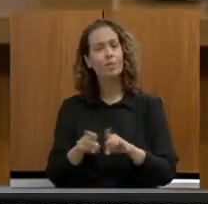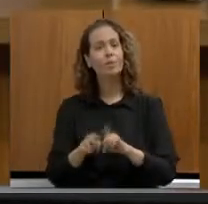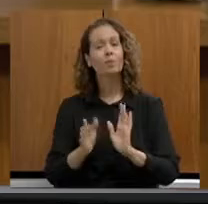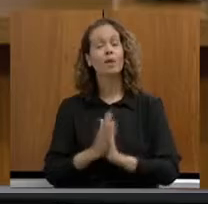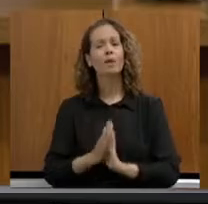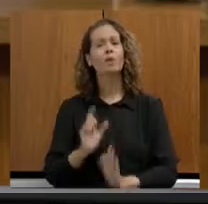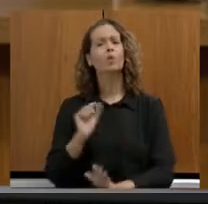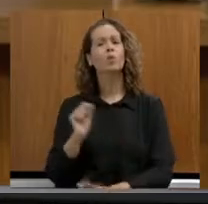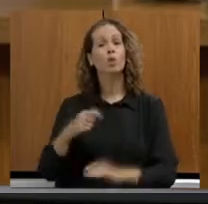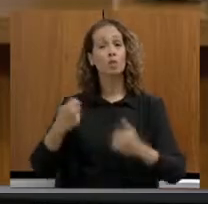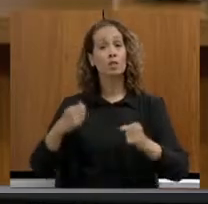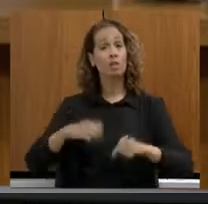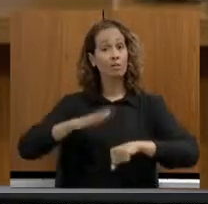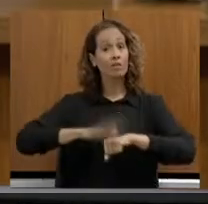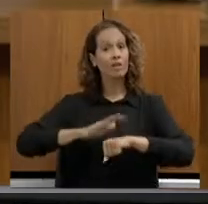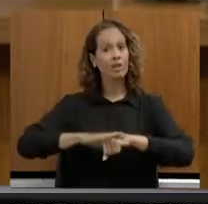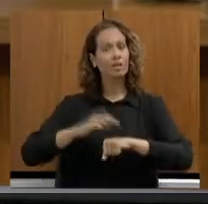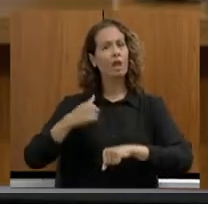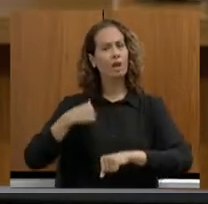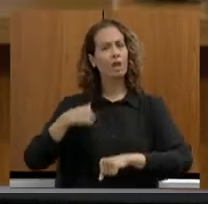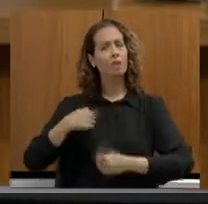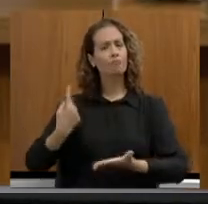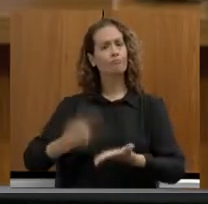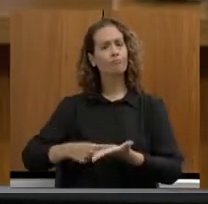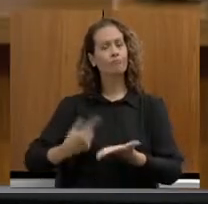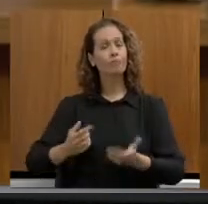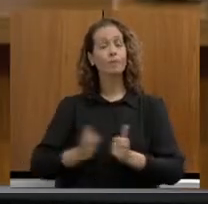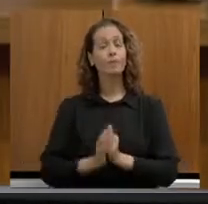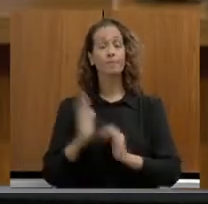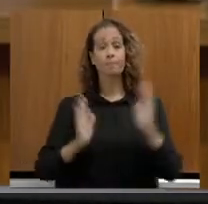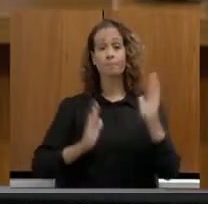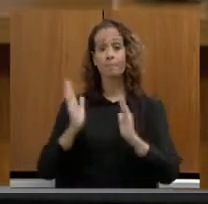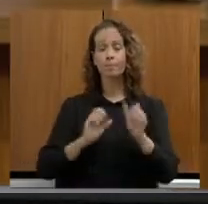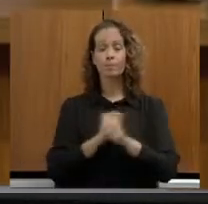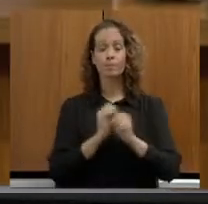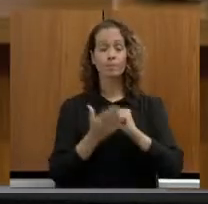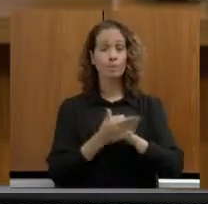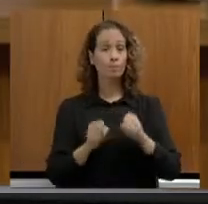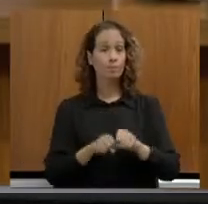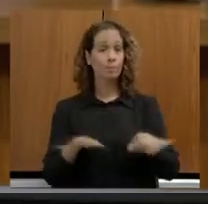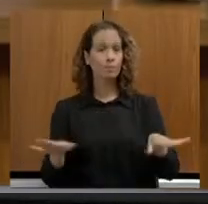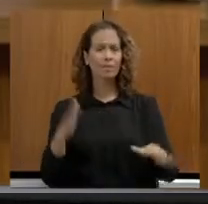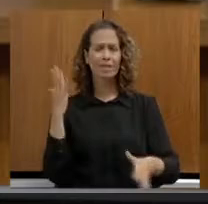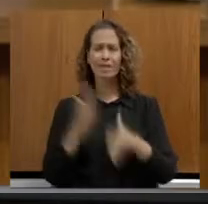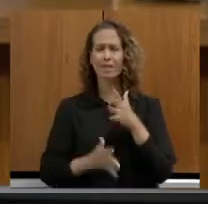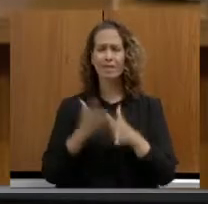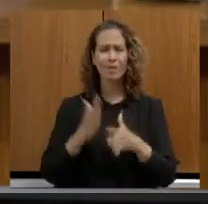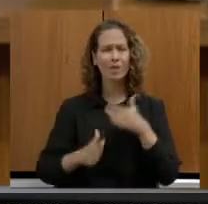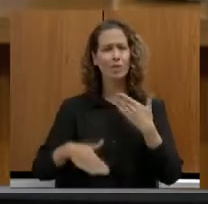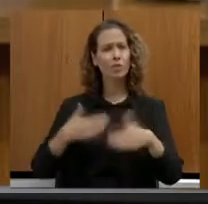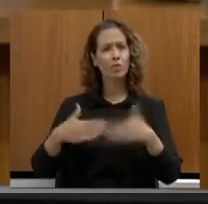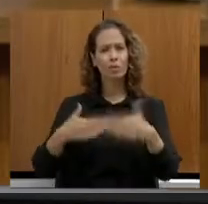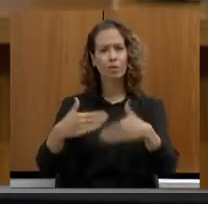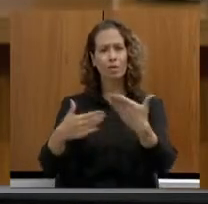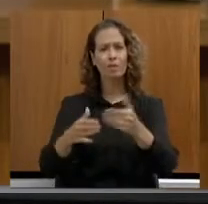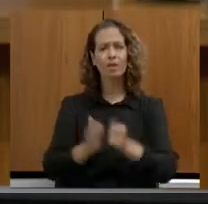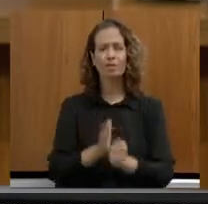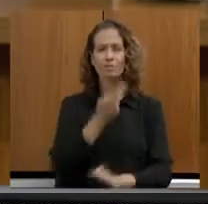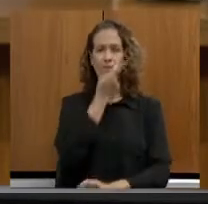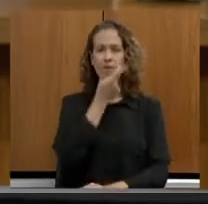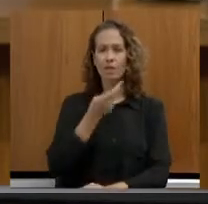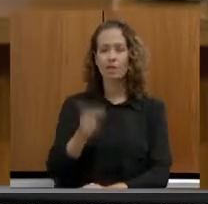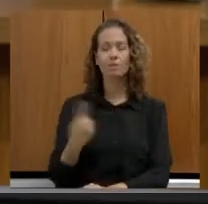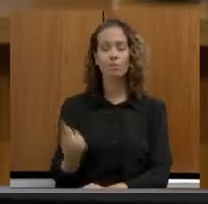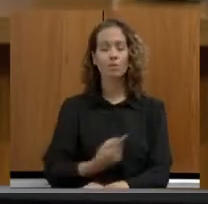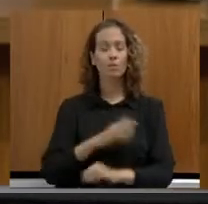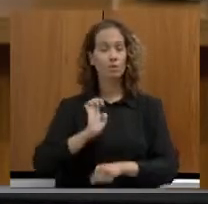dívidas viu deputada mas é realmente esse período de pandemia atrapalhou muito o nosso processo de visitação